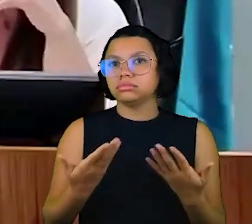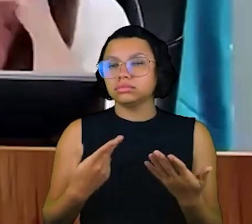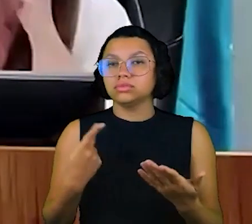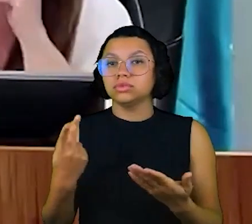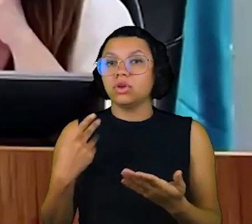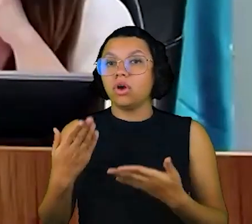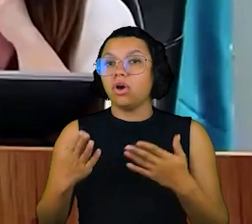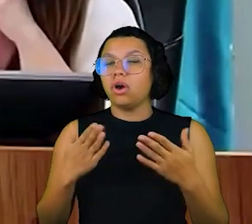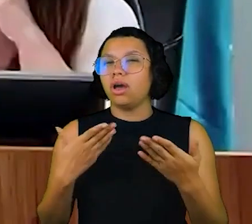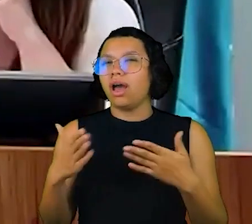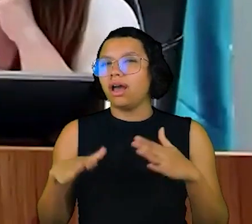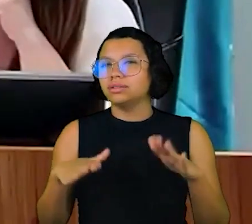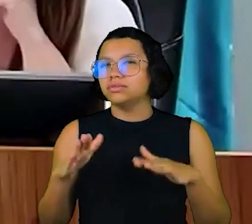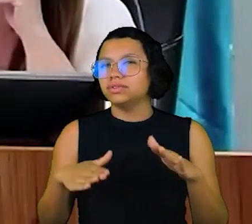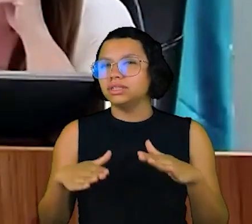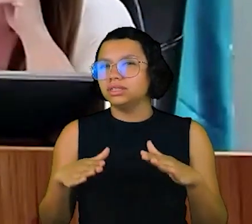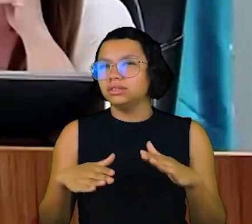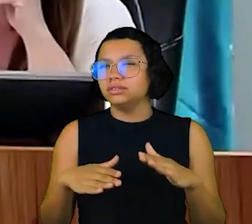às vezes,